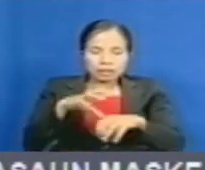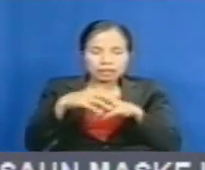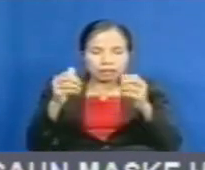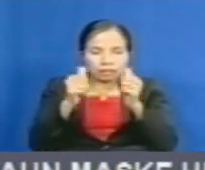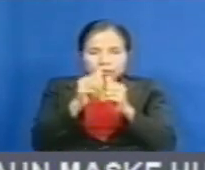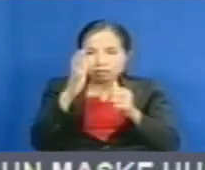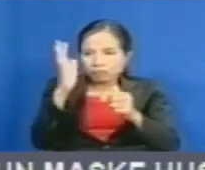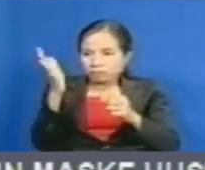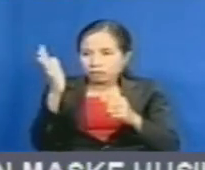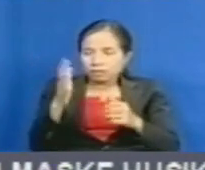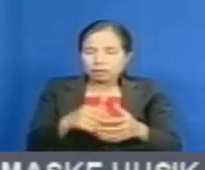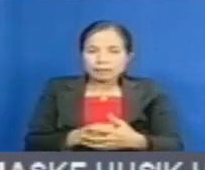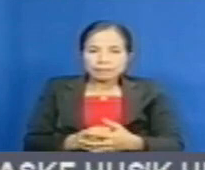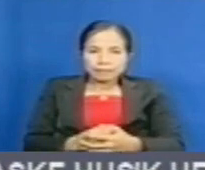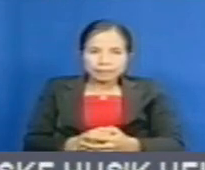Limanulo.